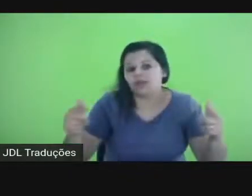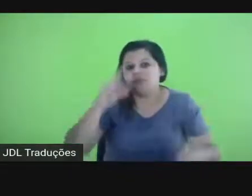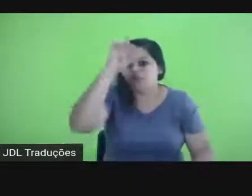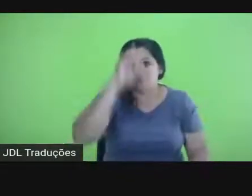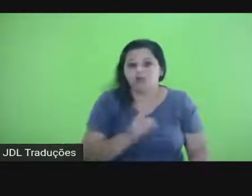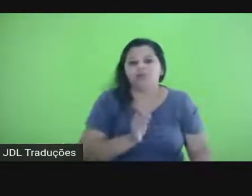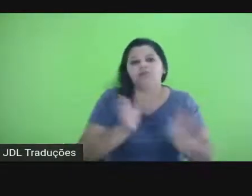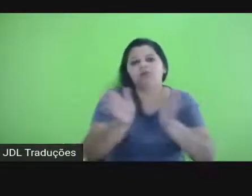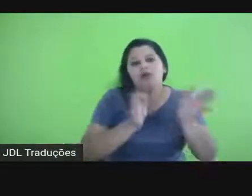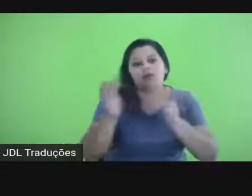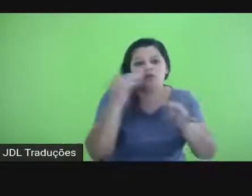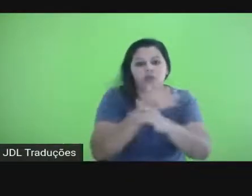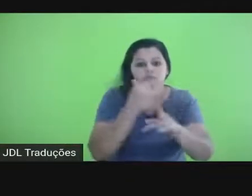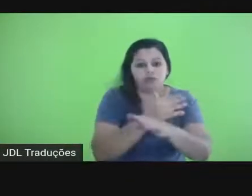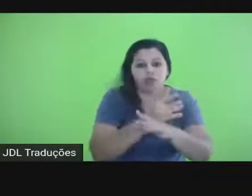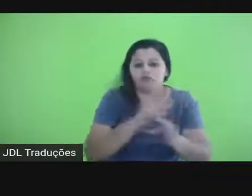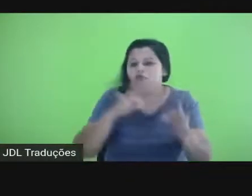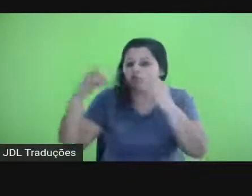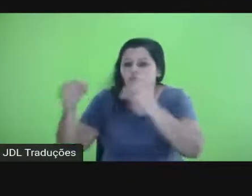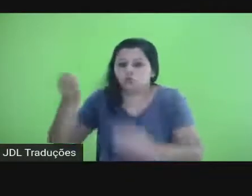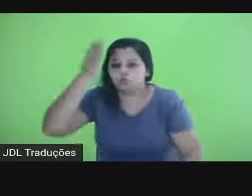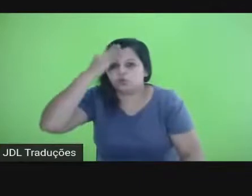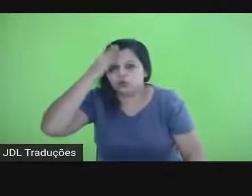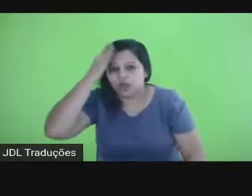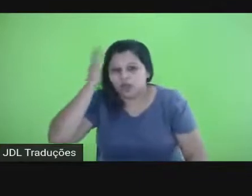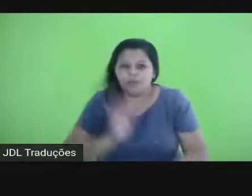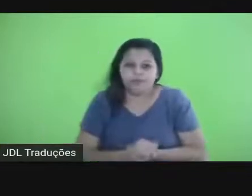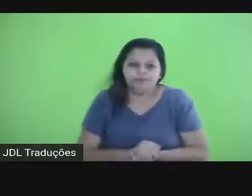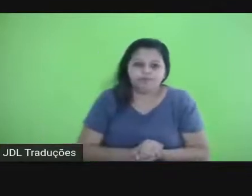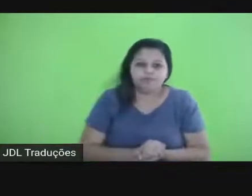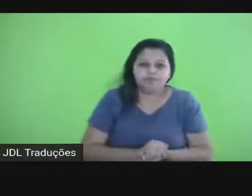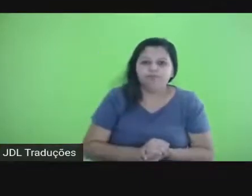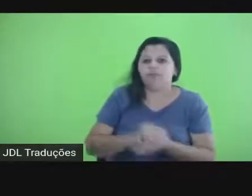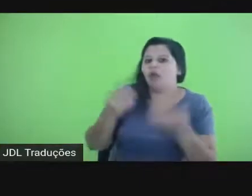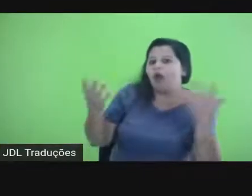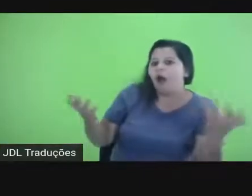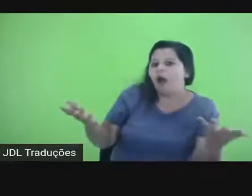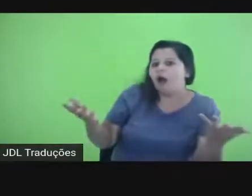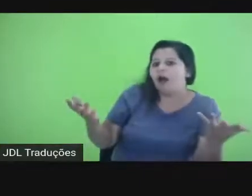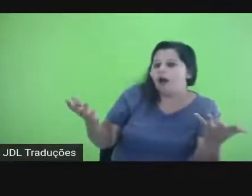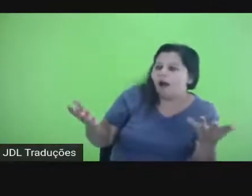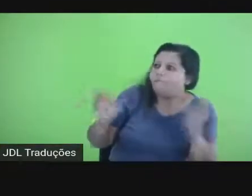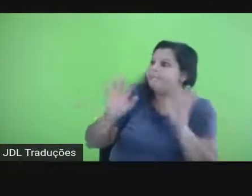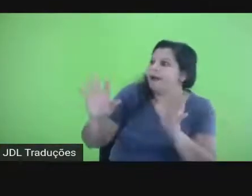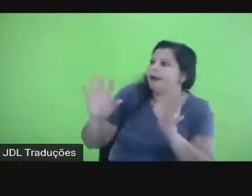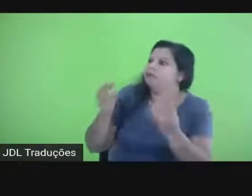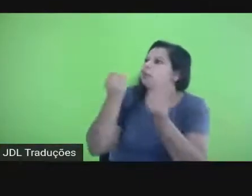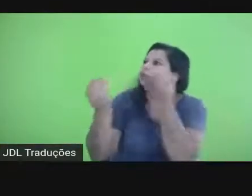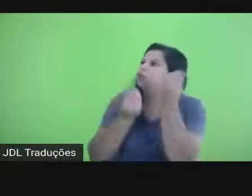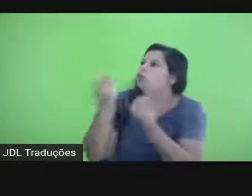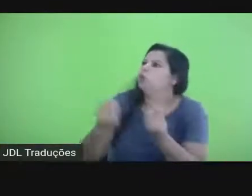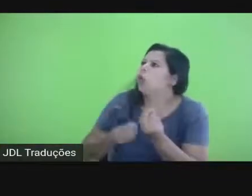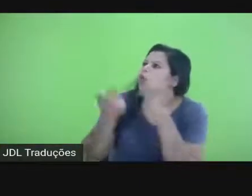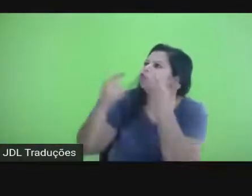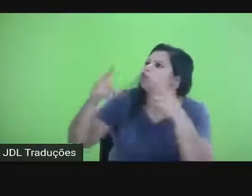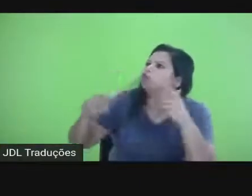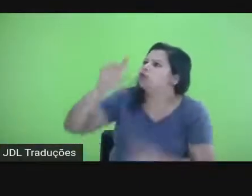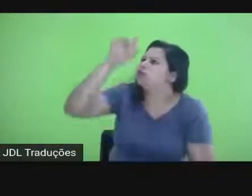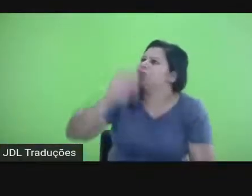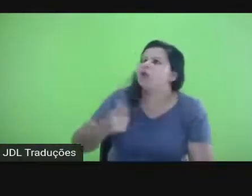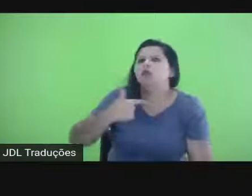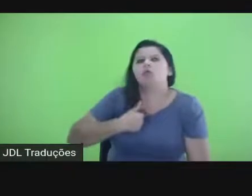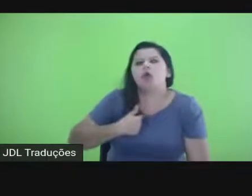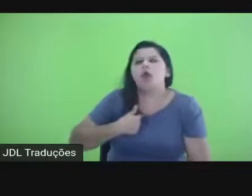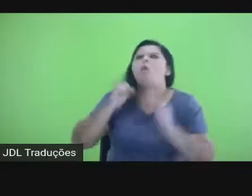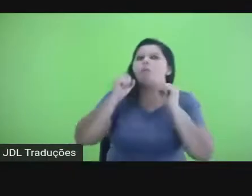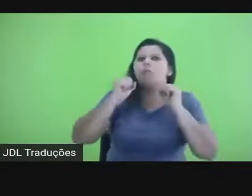dessas discussões, ele vai dizer, mas como eu não tenho direito à cidade, se eu posso me locomover, se eu posso construir, eu posso comprar, eu posso alugar